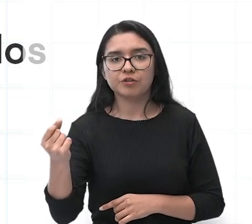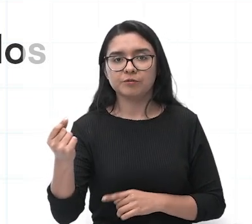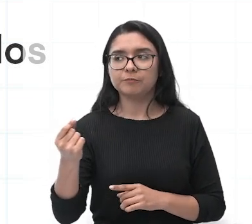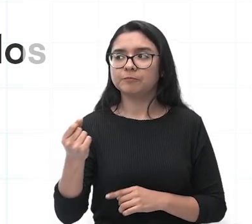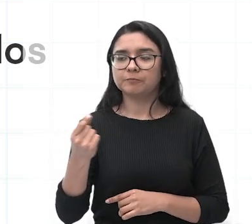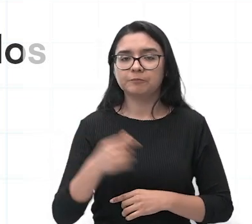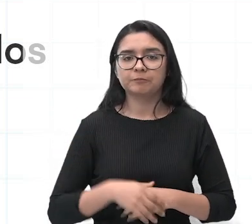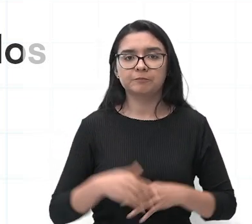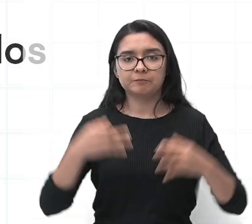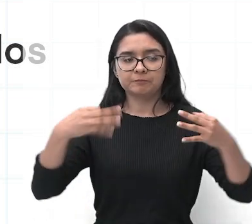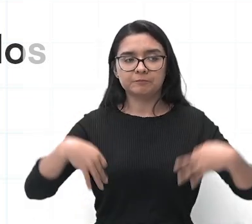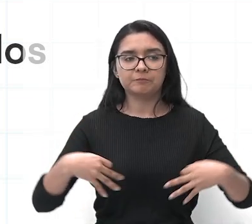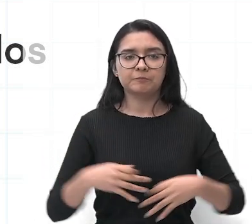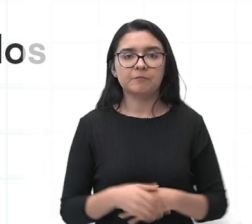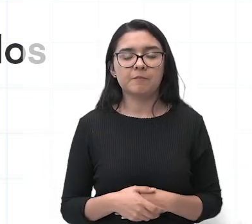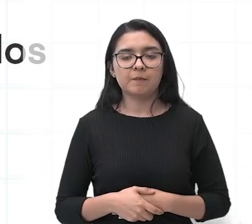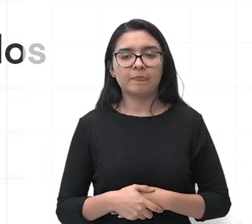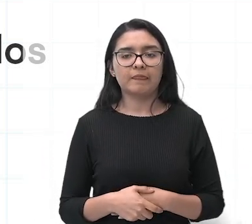certo?